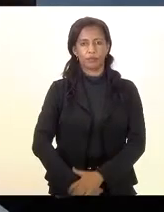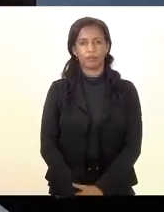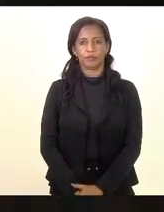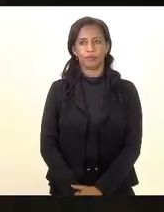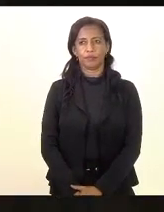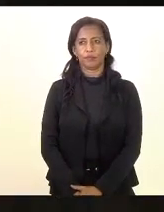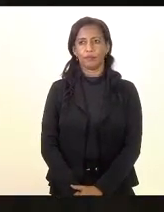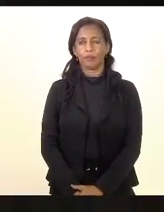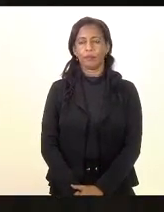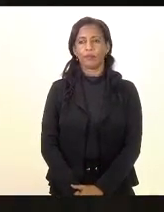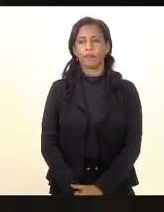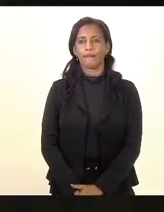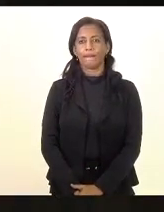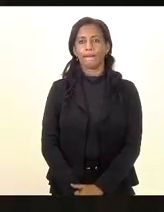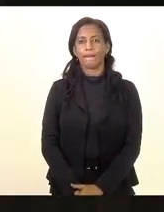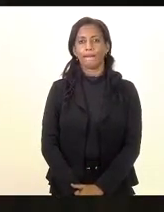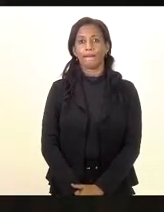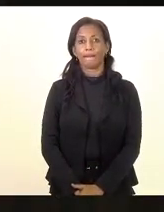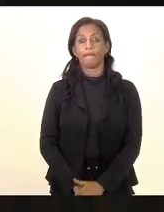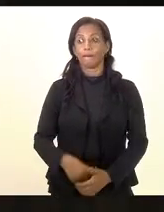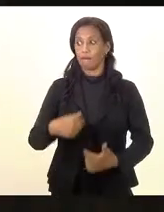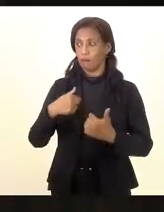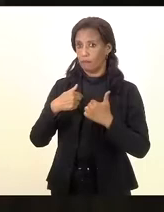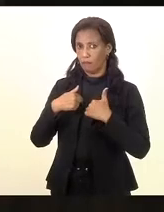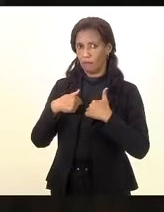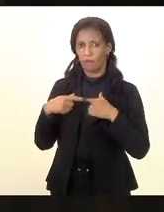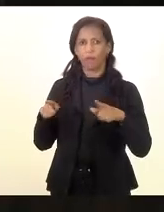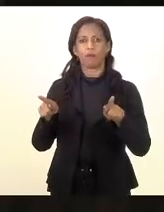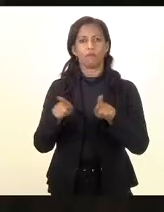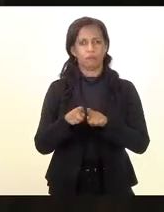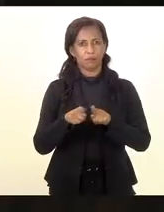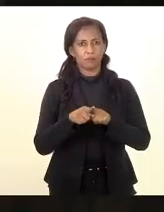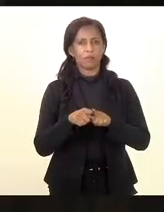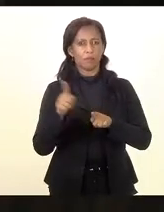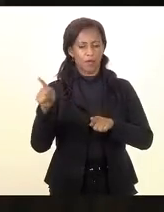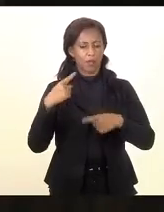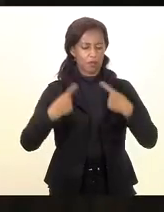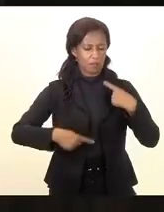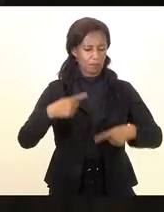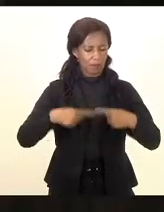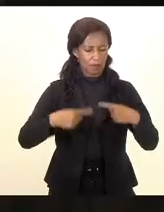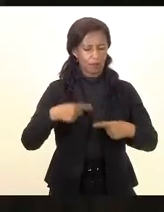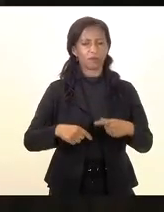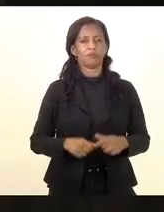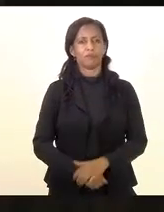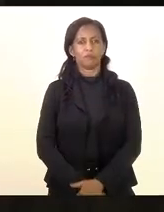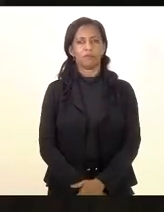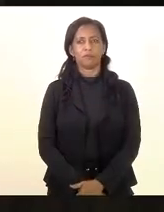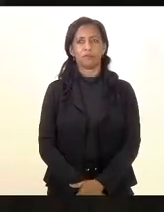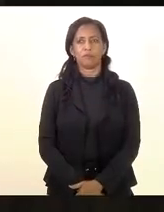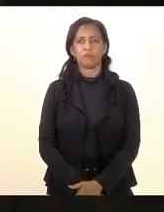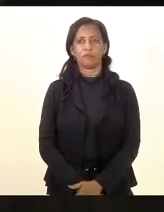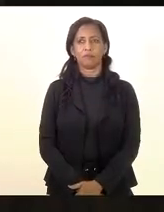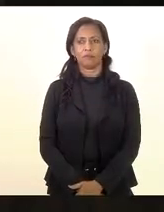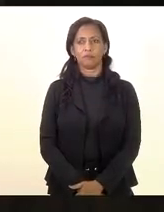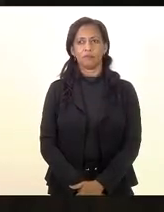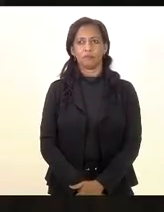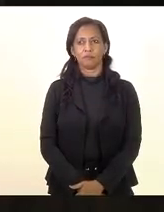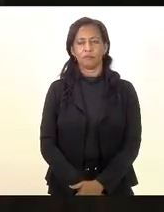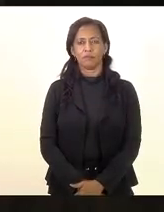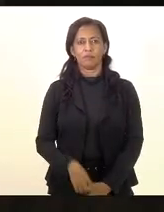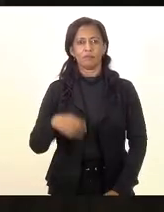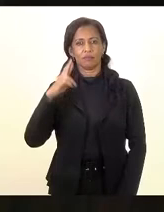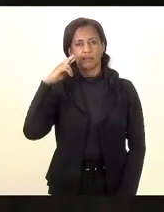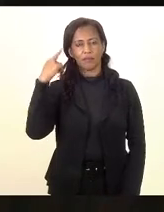Obrigada deputado pode contar comigo nesse nesse debate próximo orador inscrito é a deputada